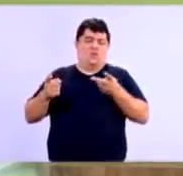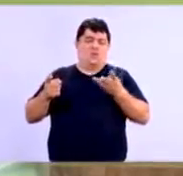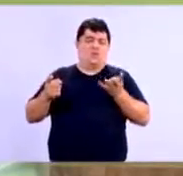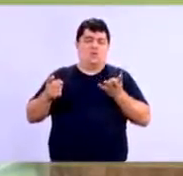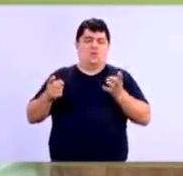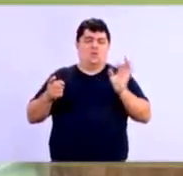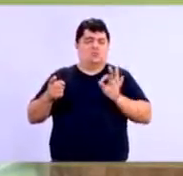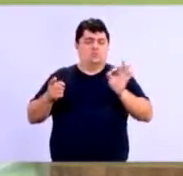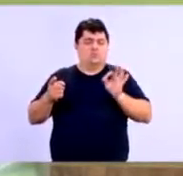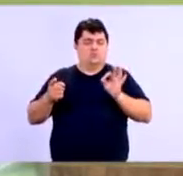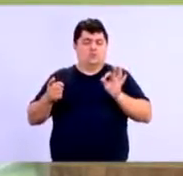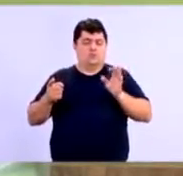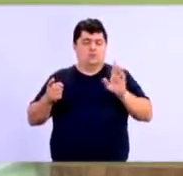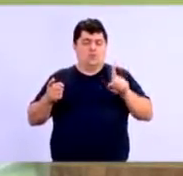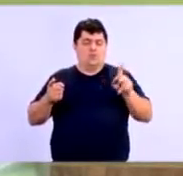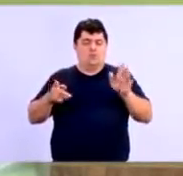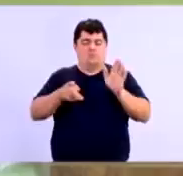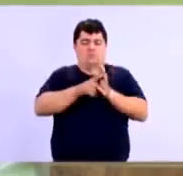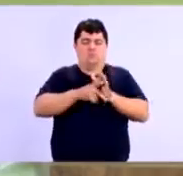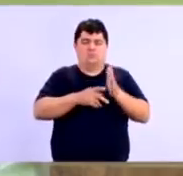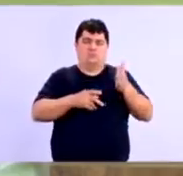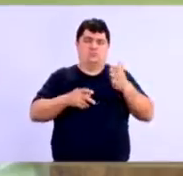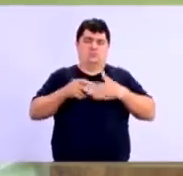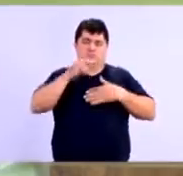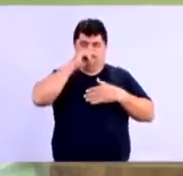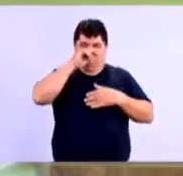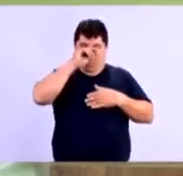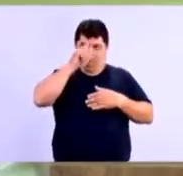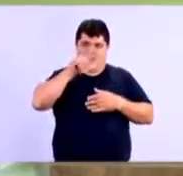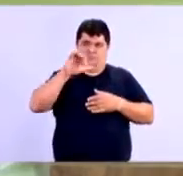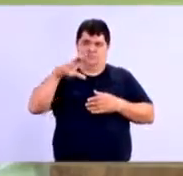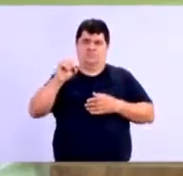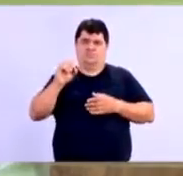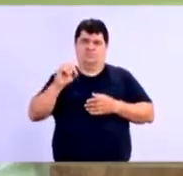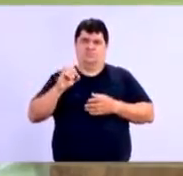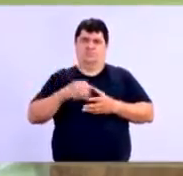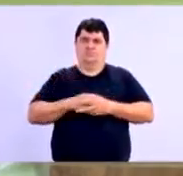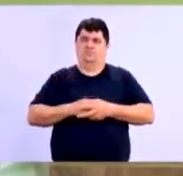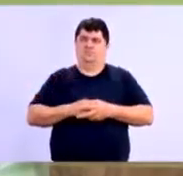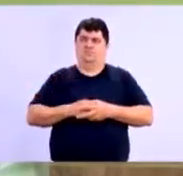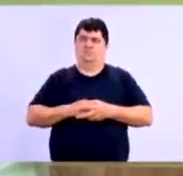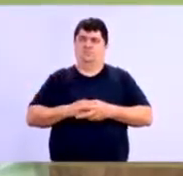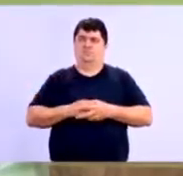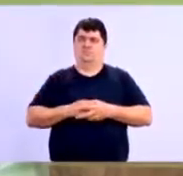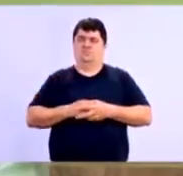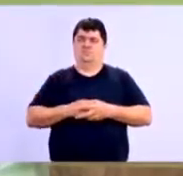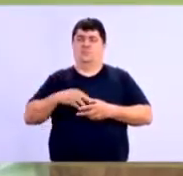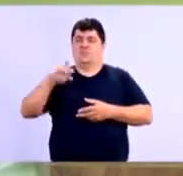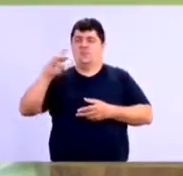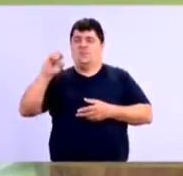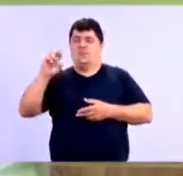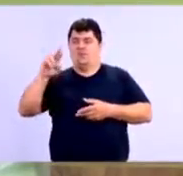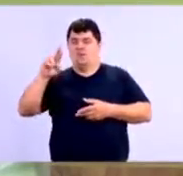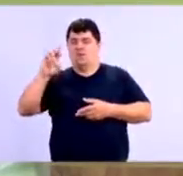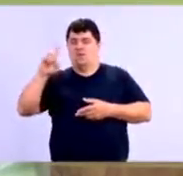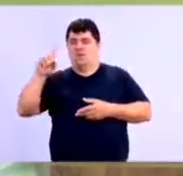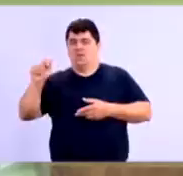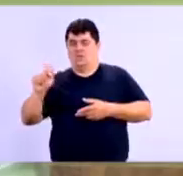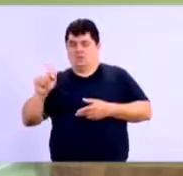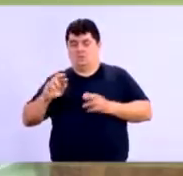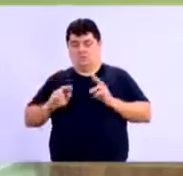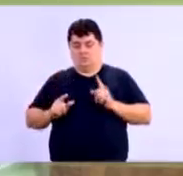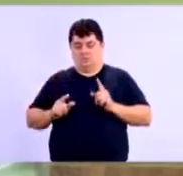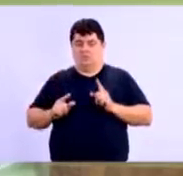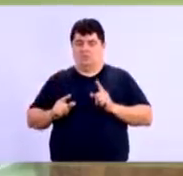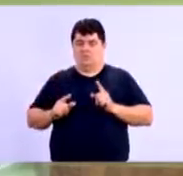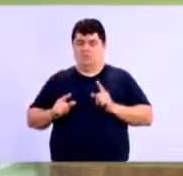quantos percentuais eu ganhei de volta nisso, né? A rentabilidade, ela já é um pouquinho diferente. Ela